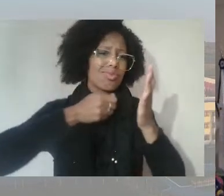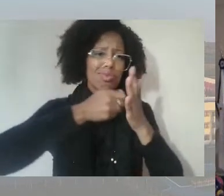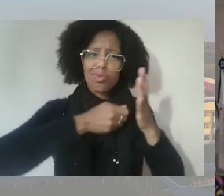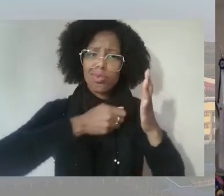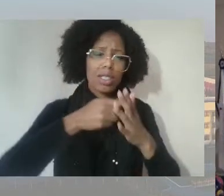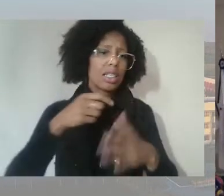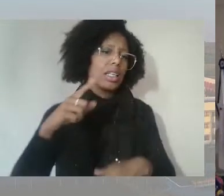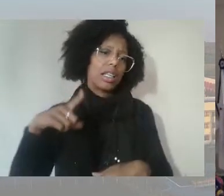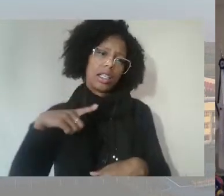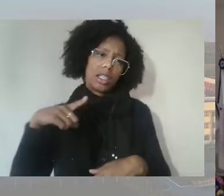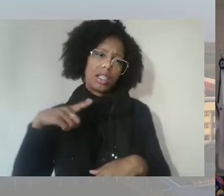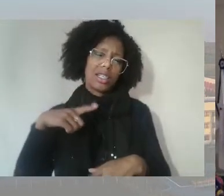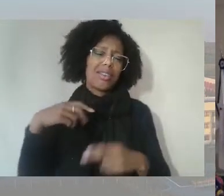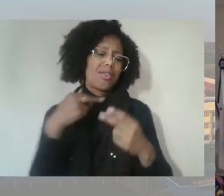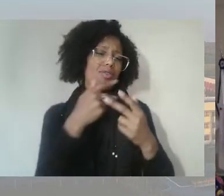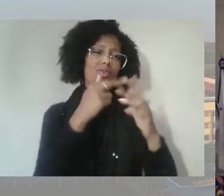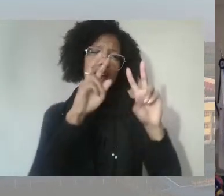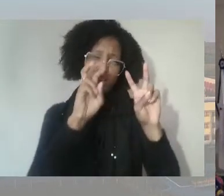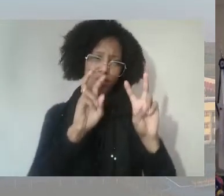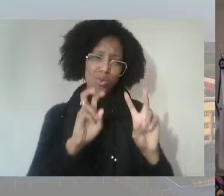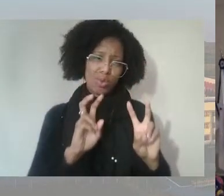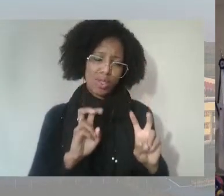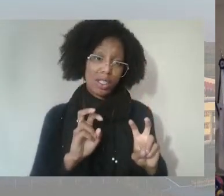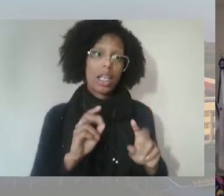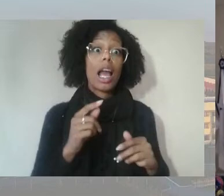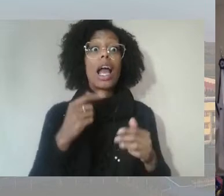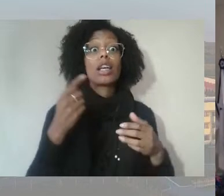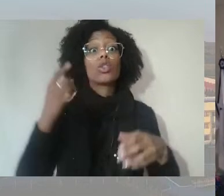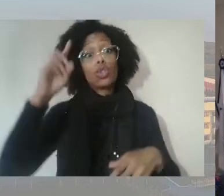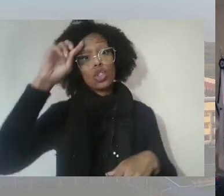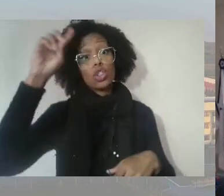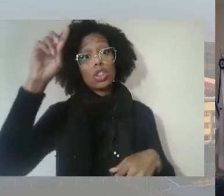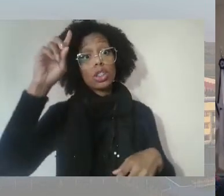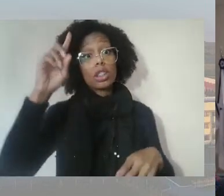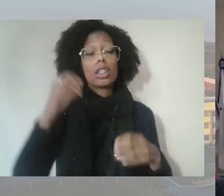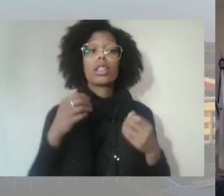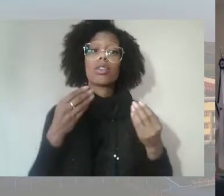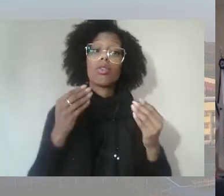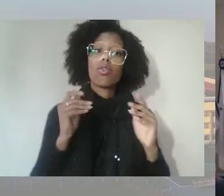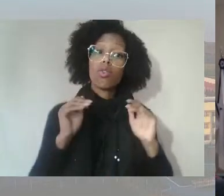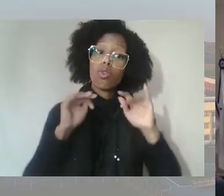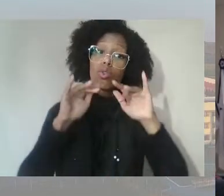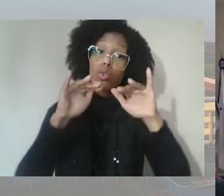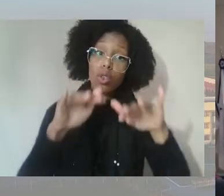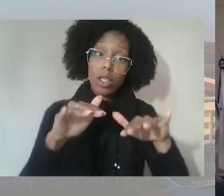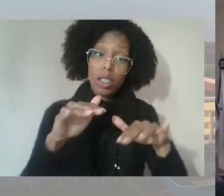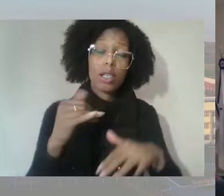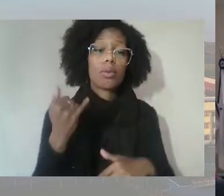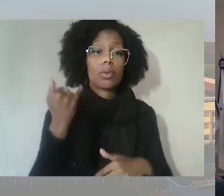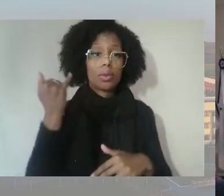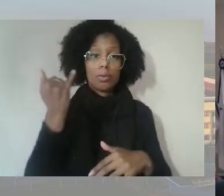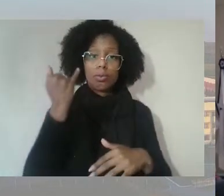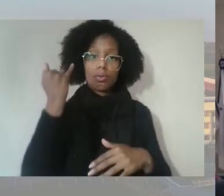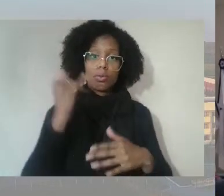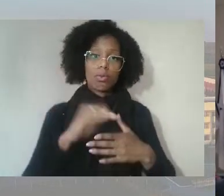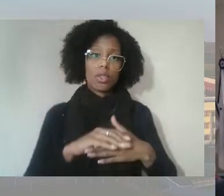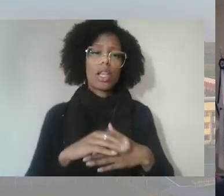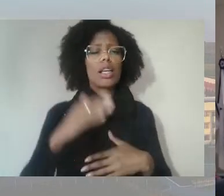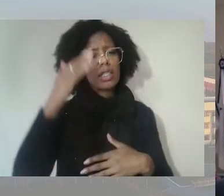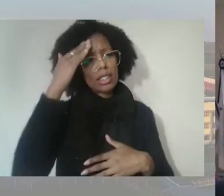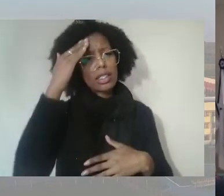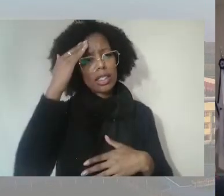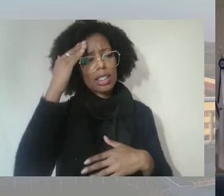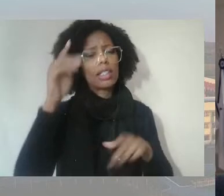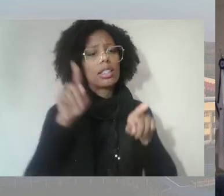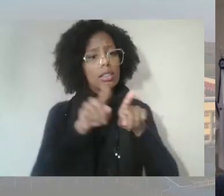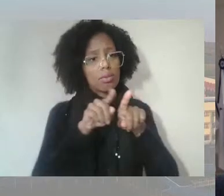sobre várias questões que naquele dia demonstraram não entender a importância. Agora, eu sei que as pessoas,